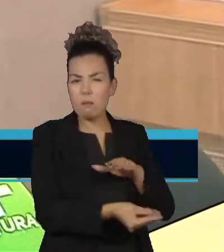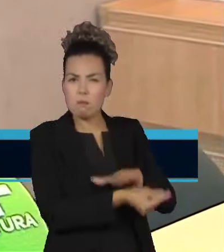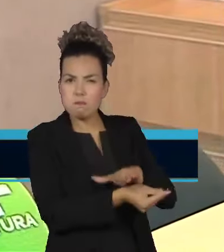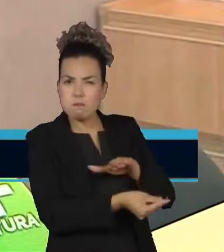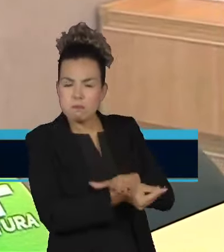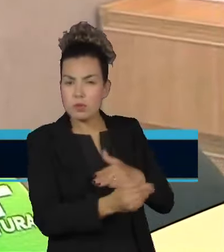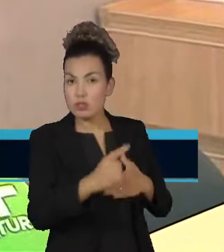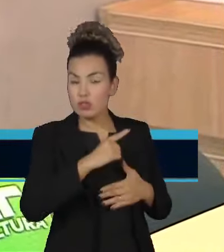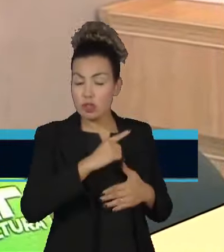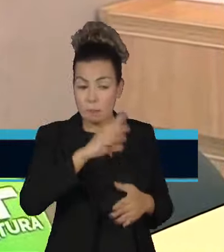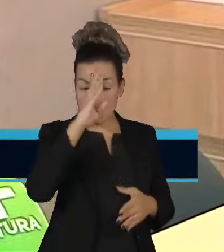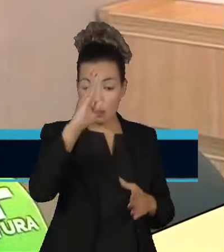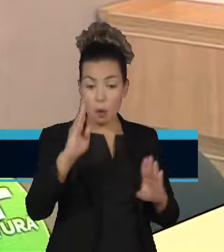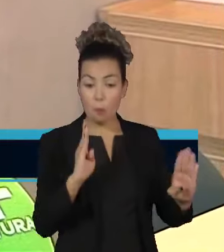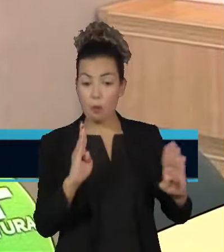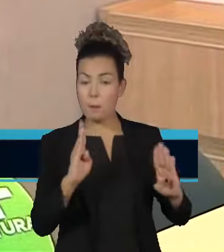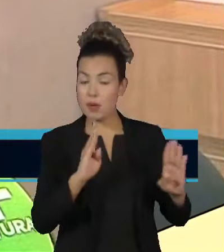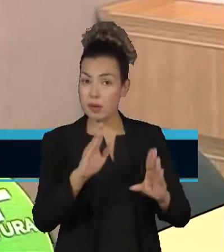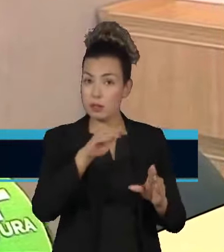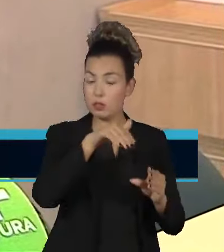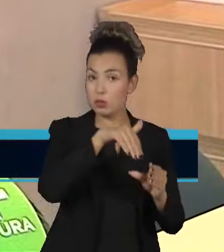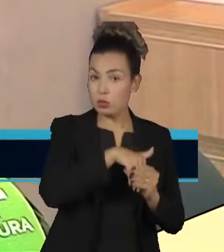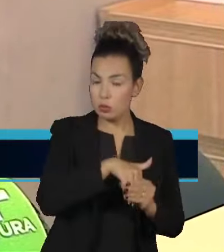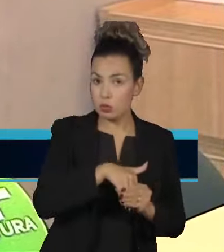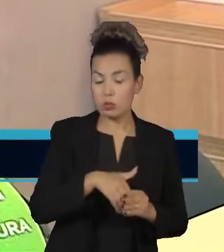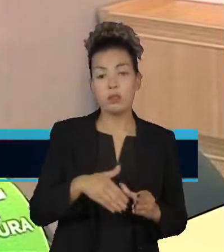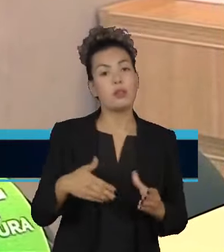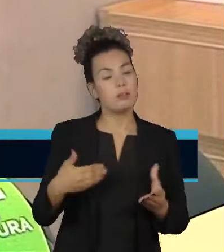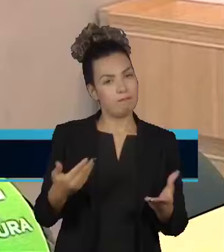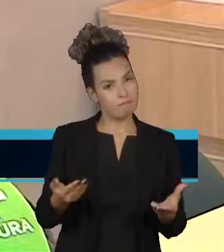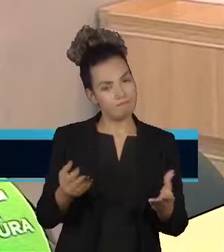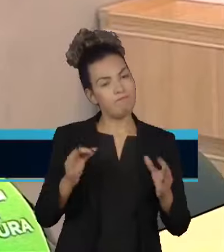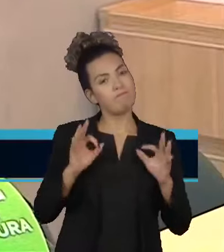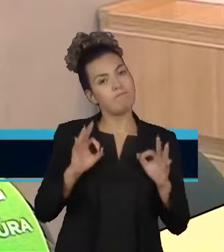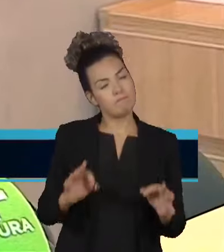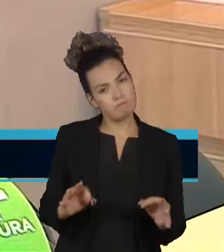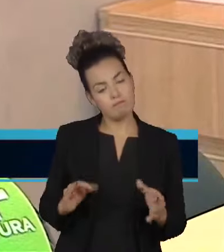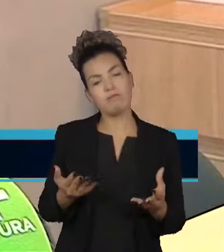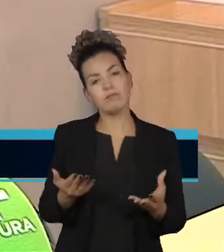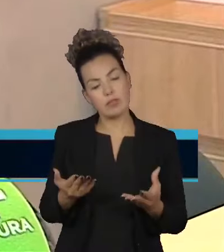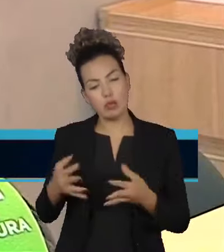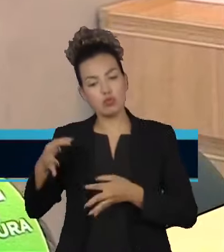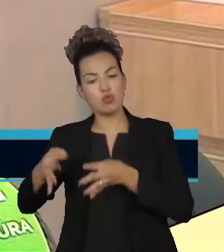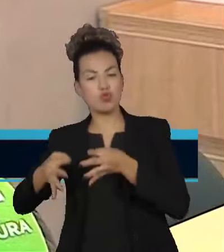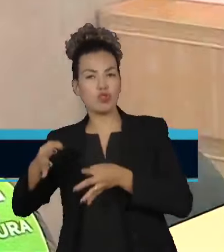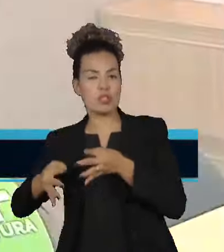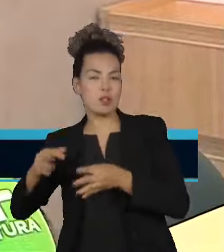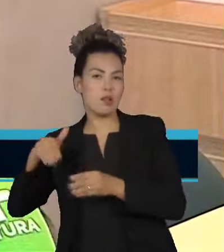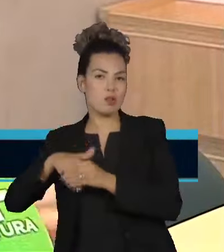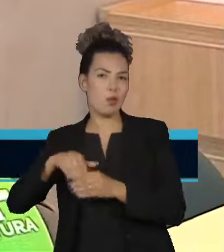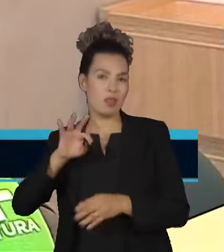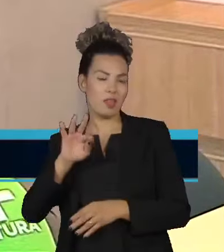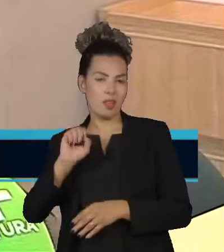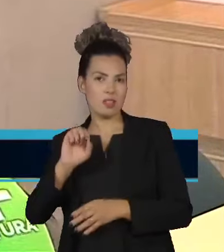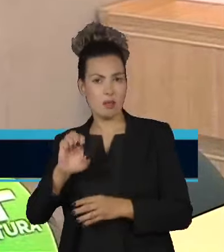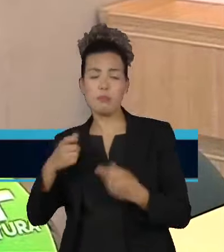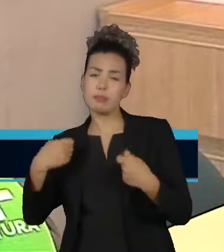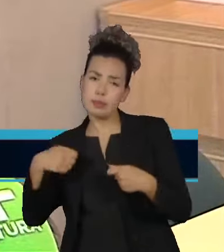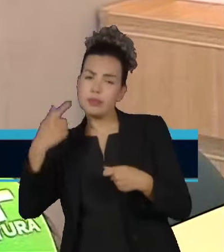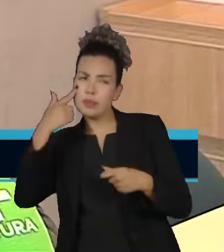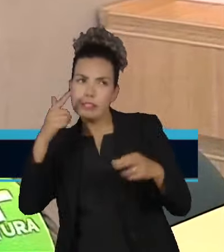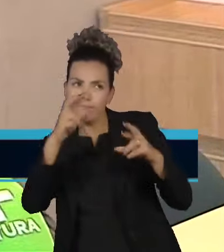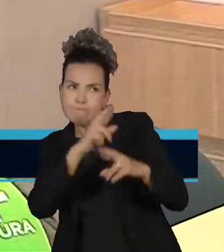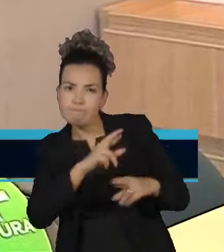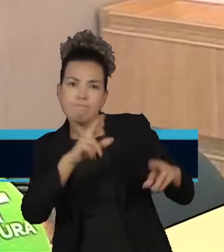do processo eleitoral, a justiça eleitoral vai ser obrigada a analisar e investigar esses fatos. A partir dessa